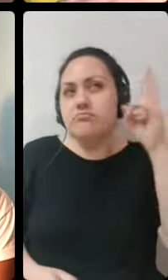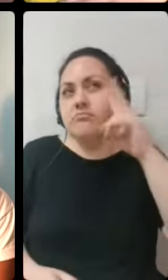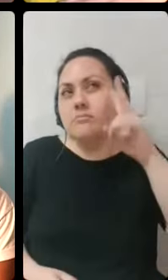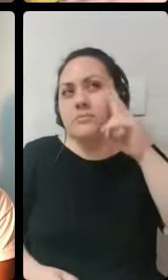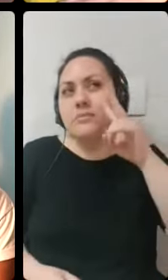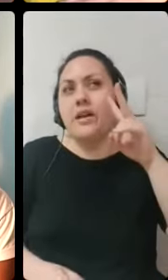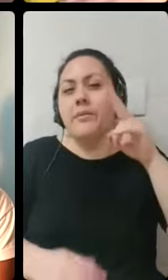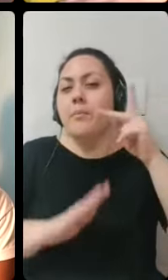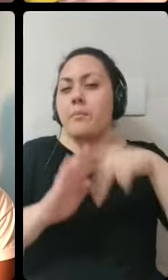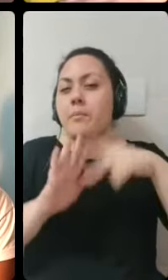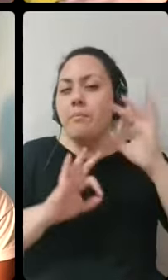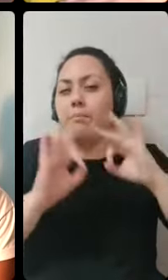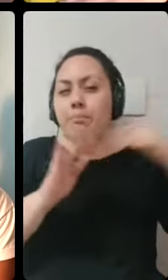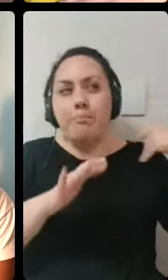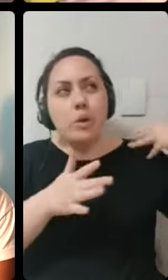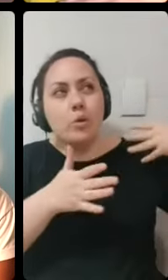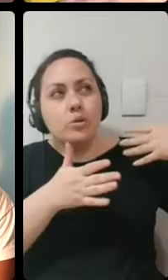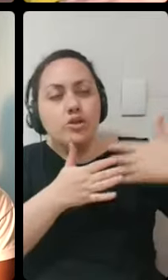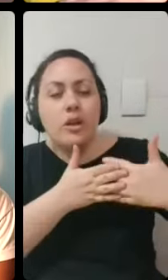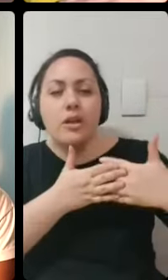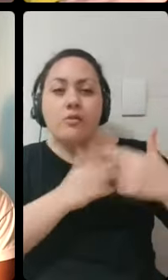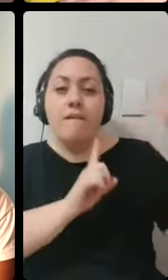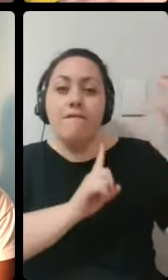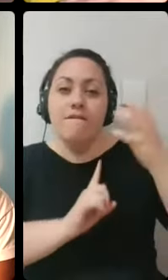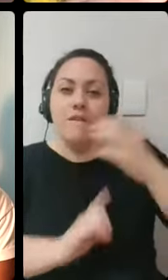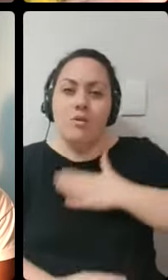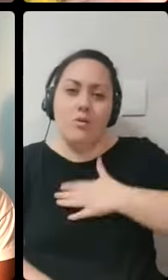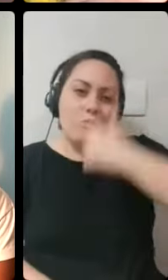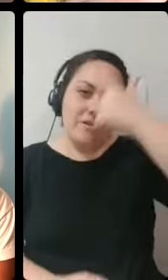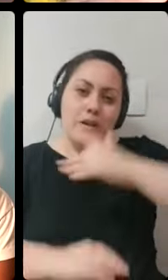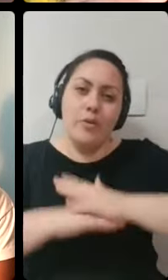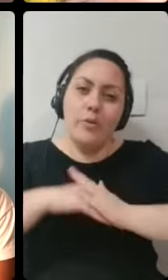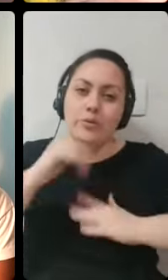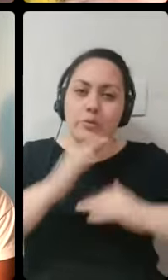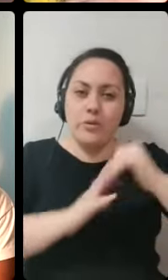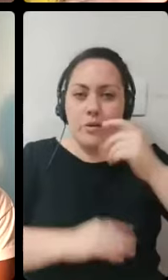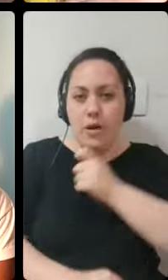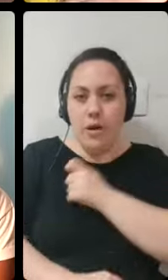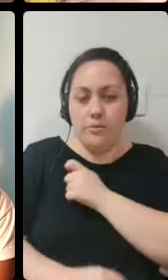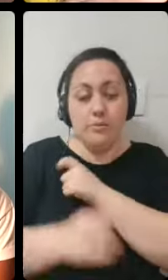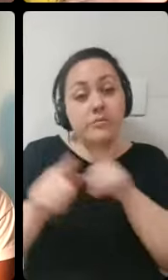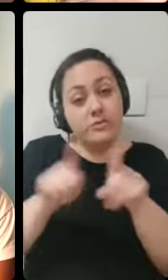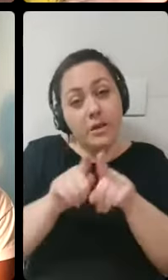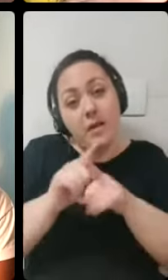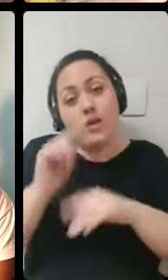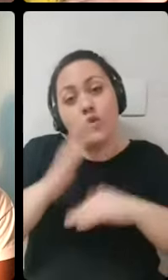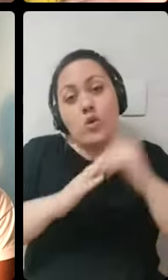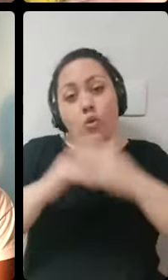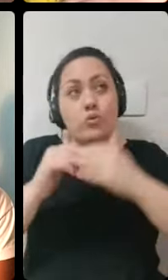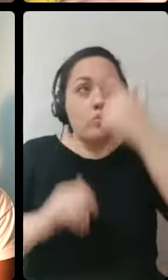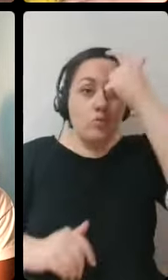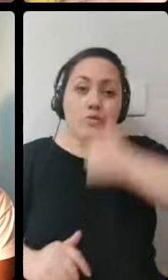mas na formação de vocês como gente mesmo, como cidadão, né?